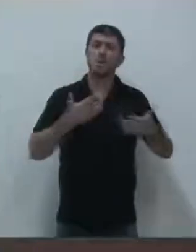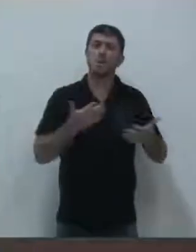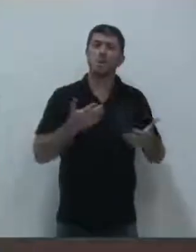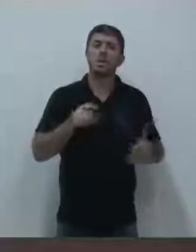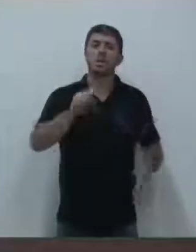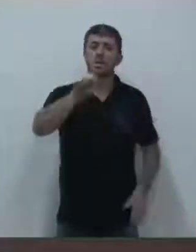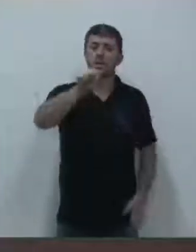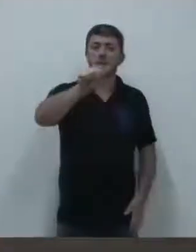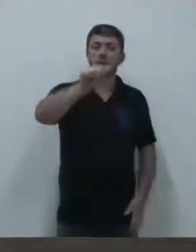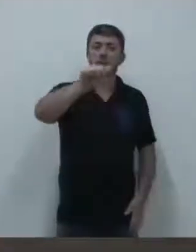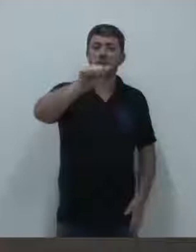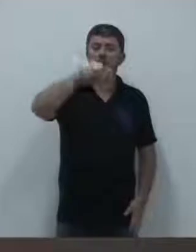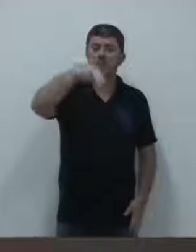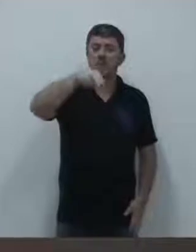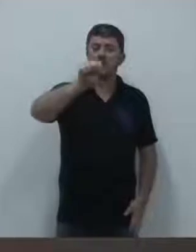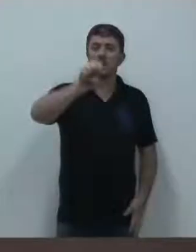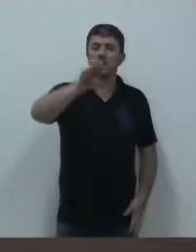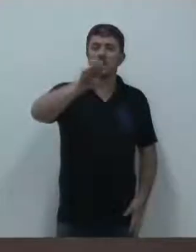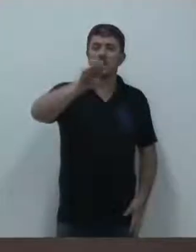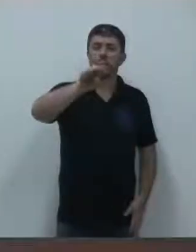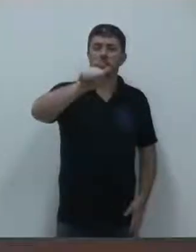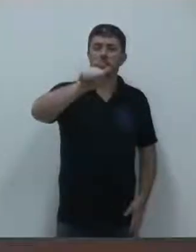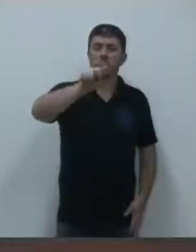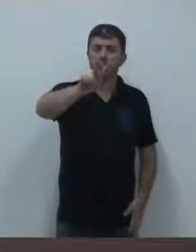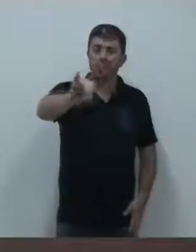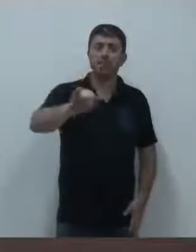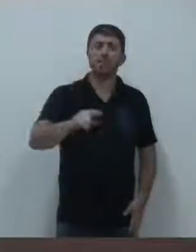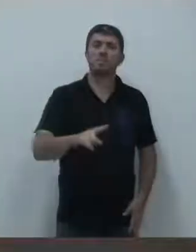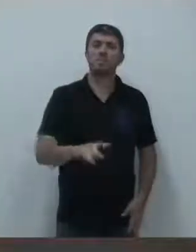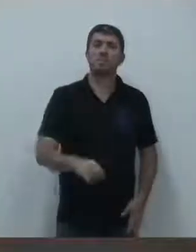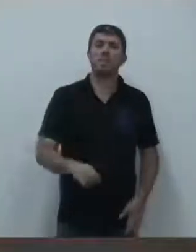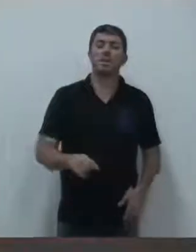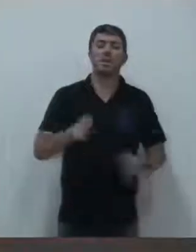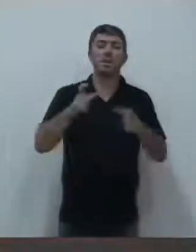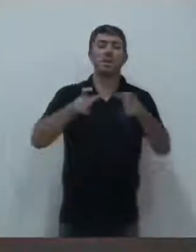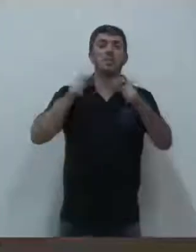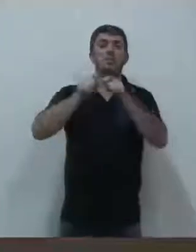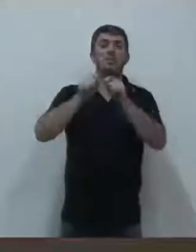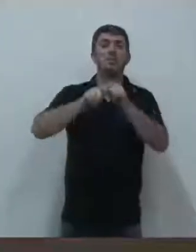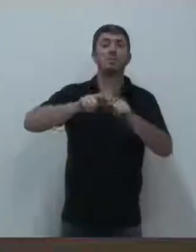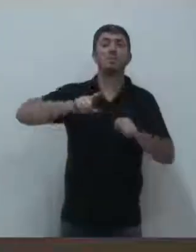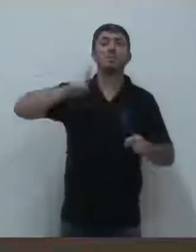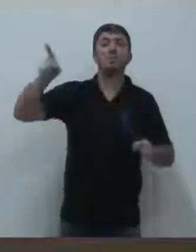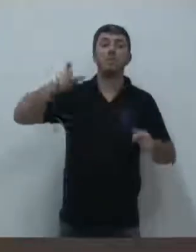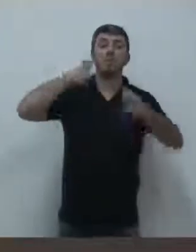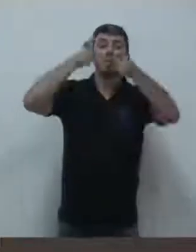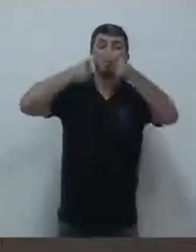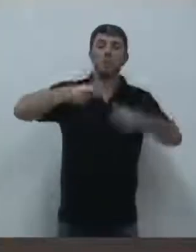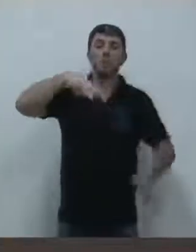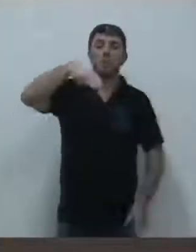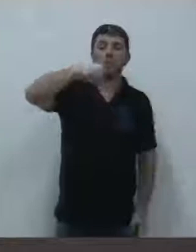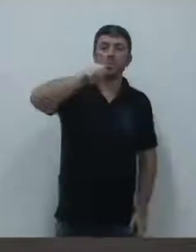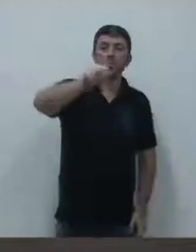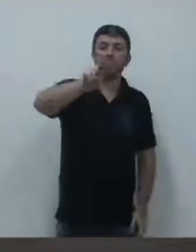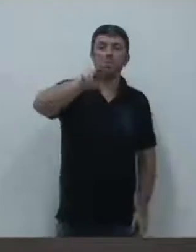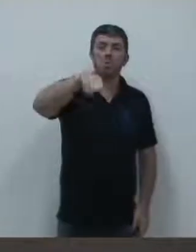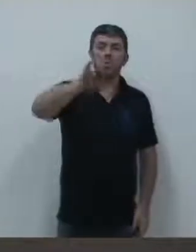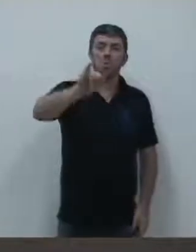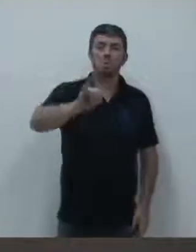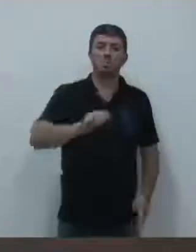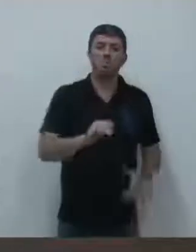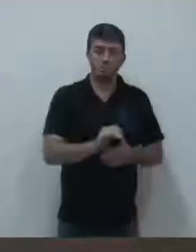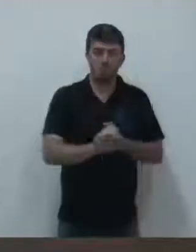o que ela fez de intervenção lá no Alto do Morumbi, porque infelizmente uma ação incorreta trouxe maus resultados.